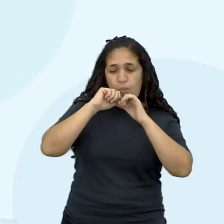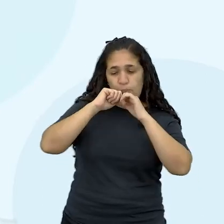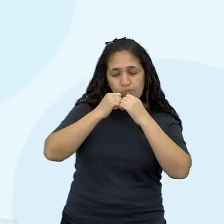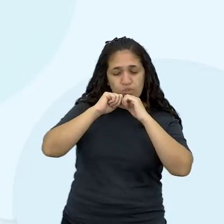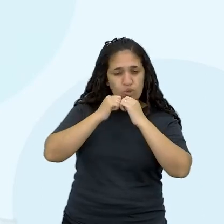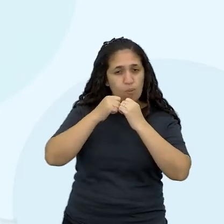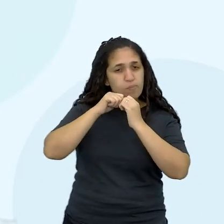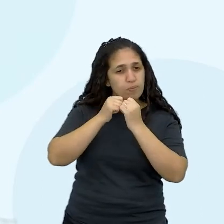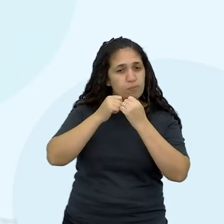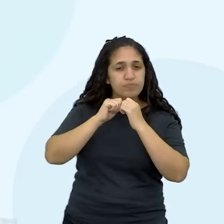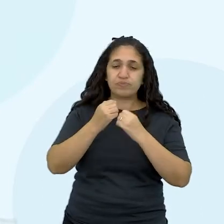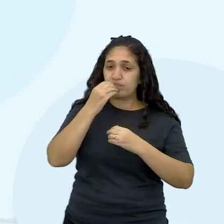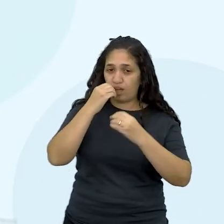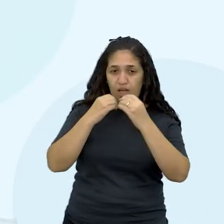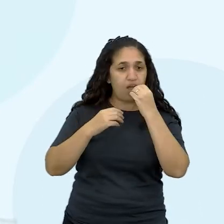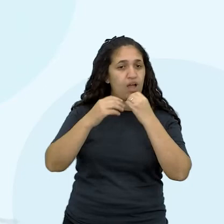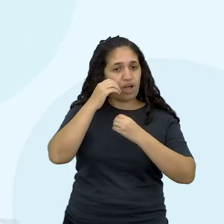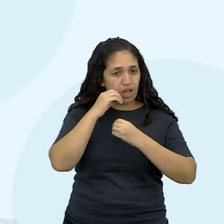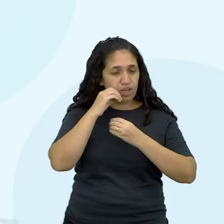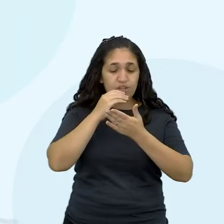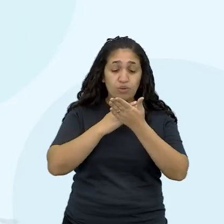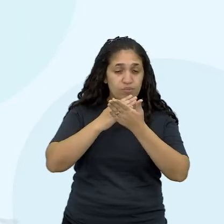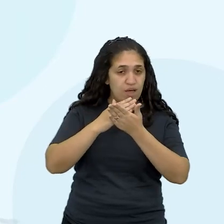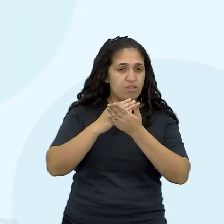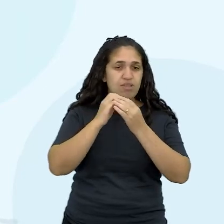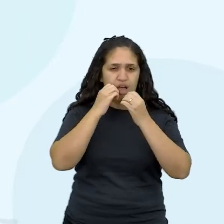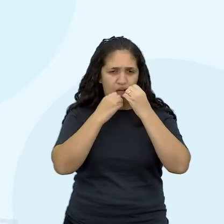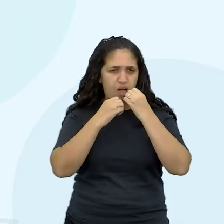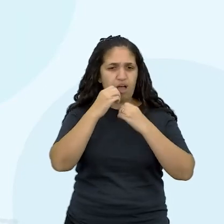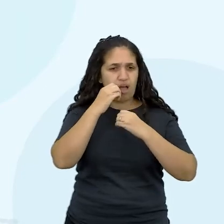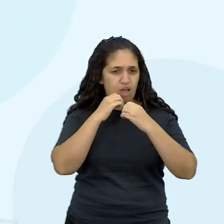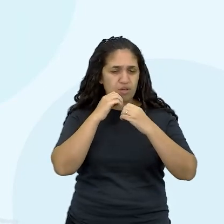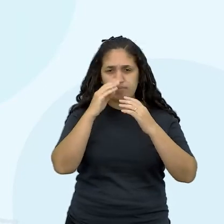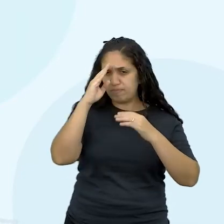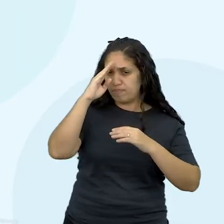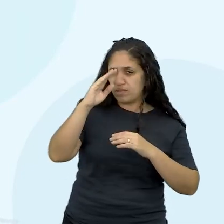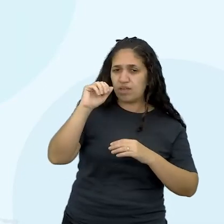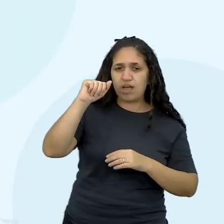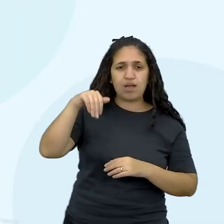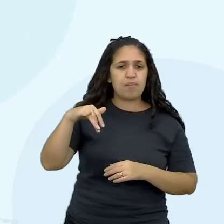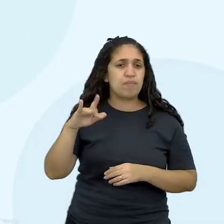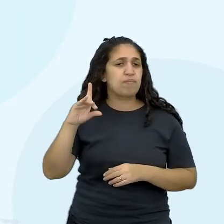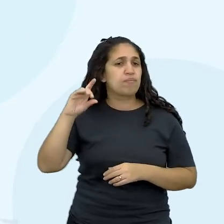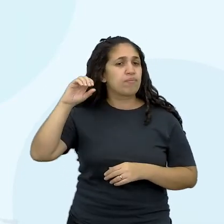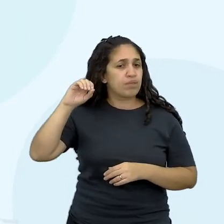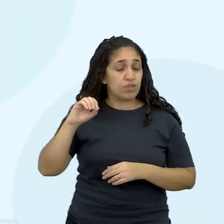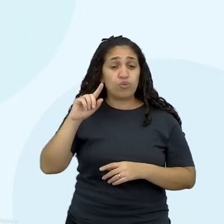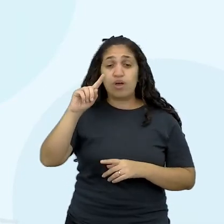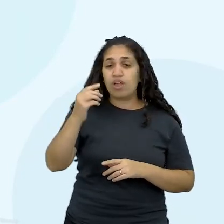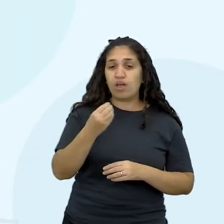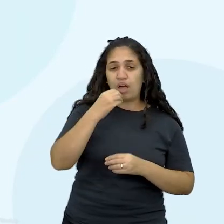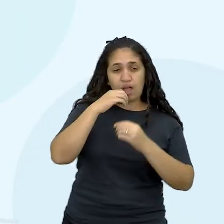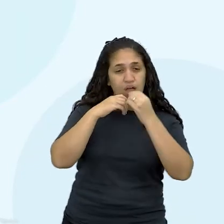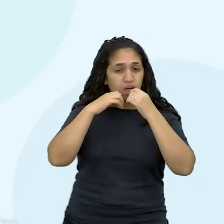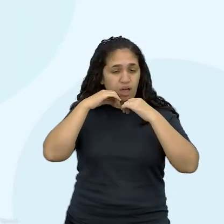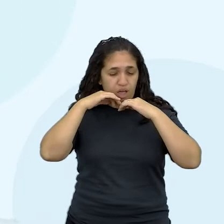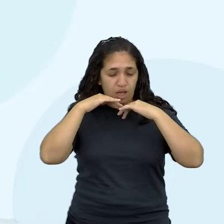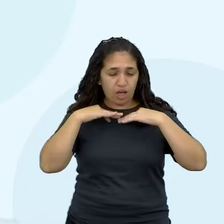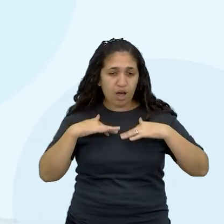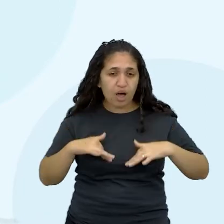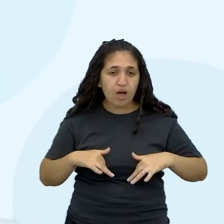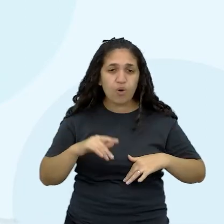se inicia a digestão dos carboidratos na nossa boca, principalmente o amido, aí a gente tem a liberação rápida